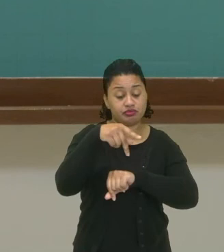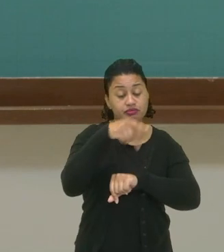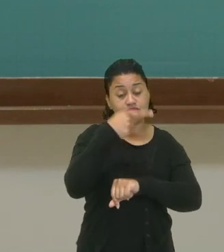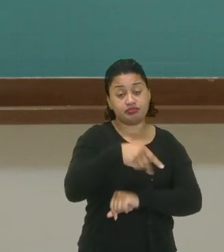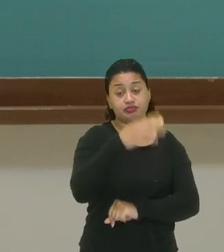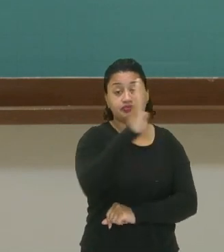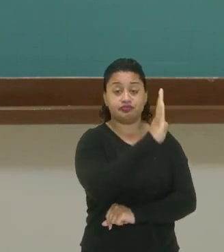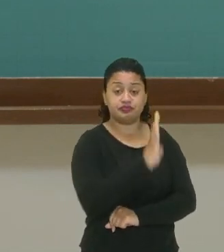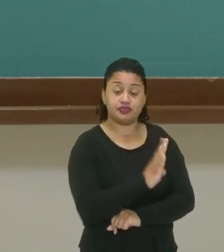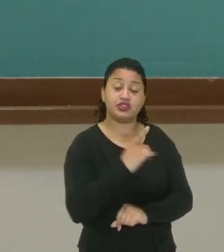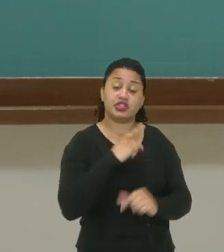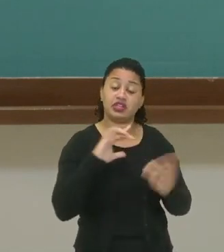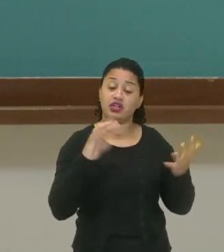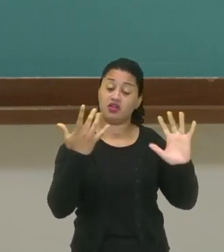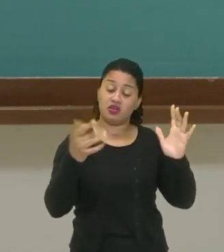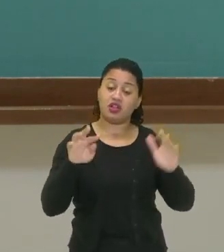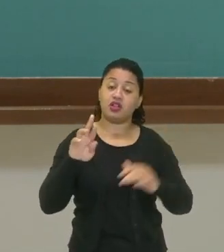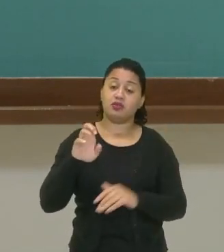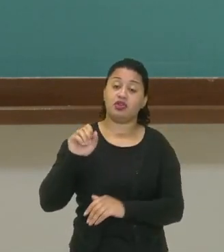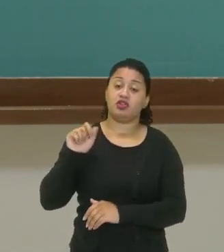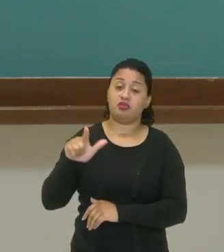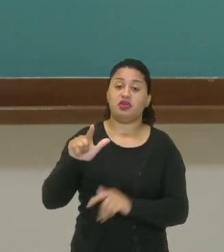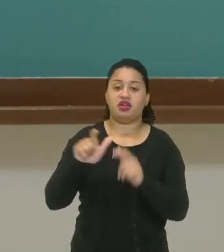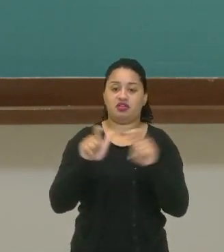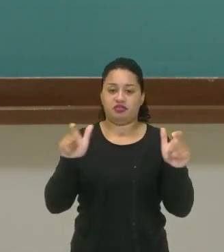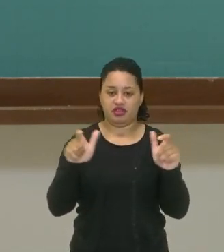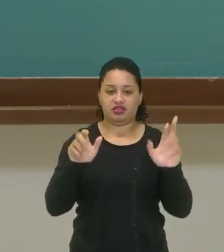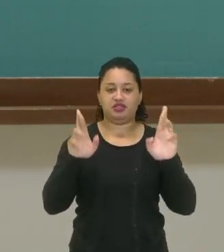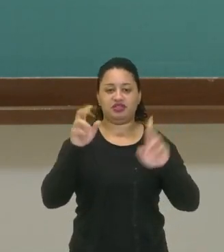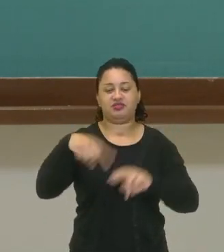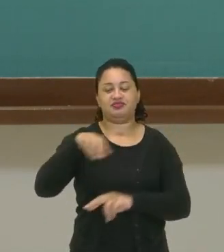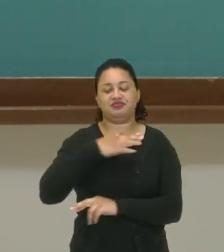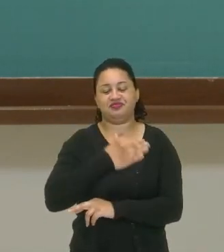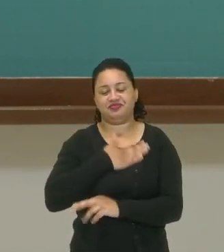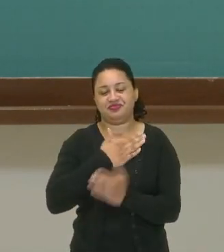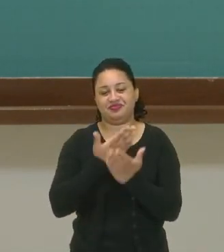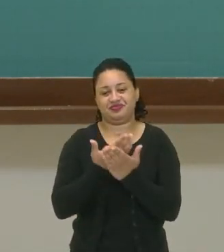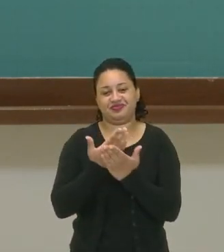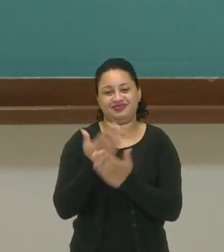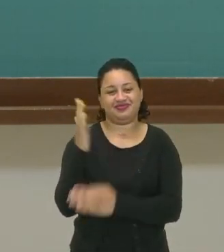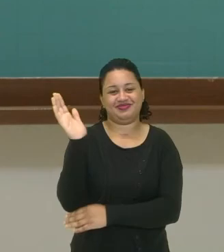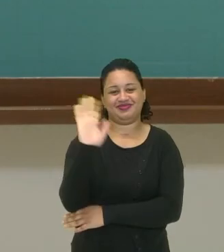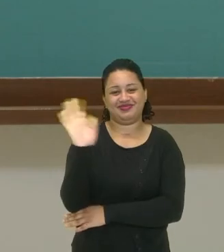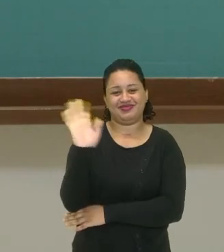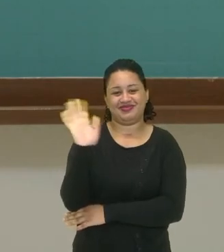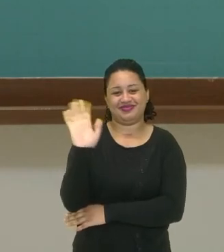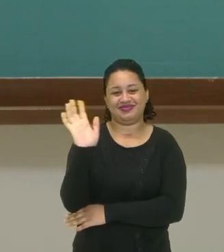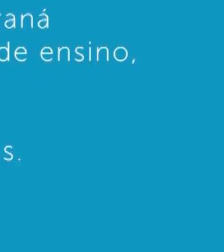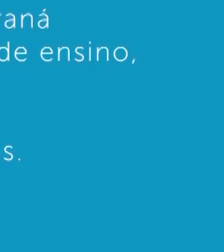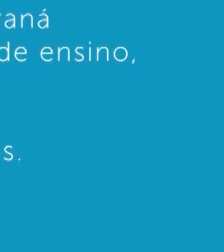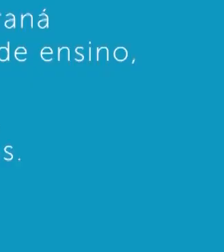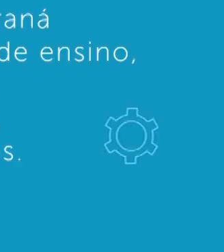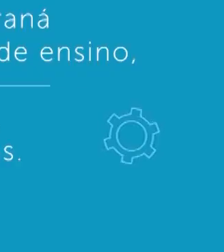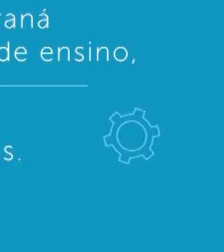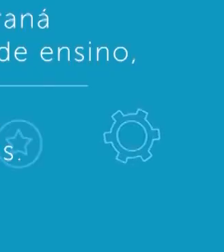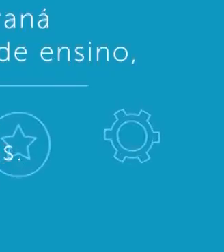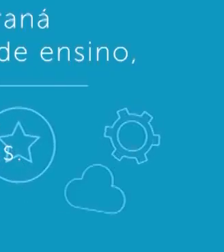clima tropical, no modo geral, no nosso país. Espero que vocês tenham gostado desta aula. Até o nosso próximo encontro.